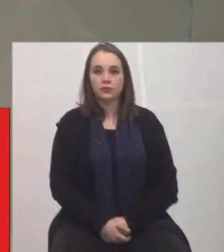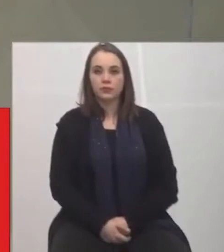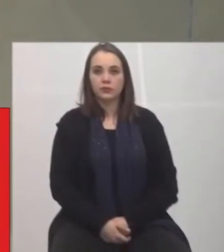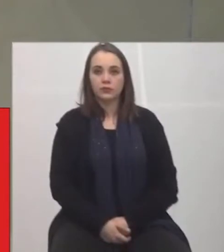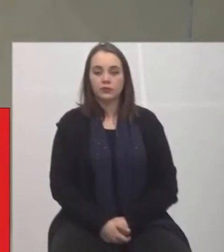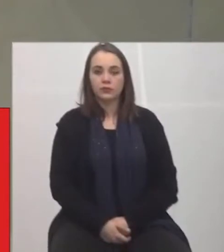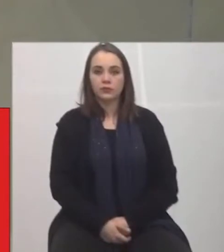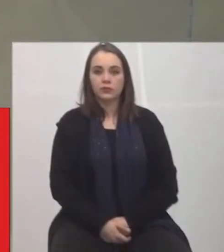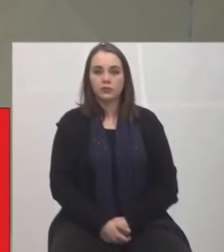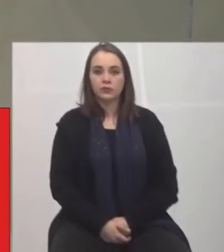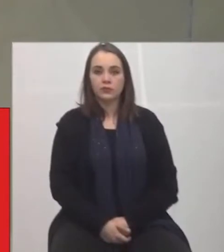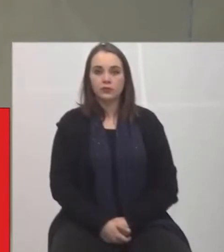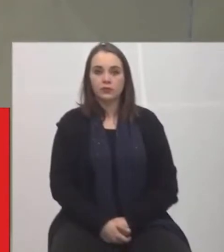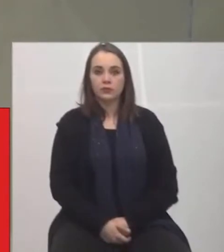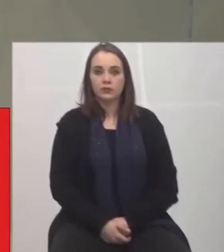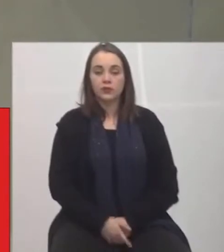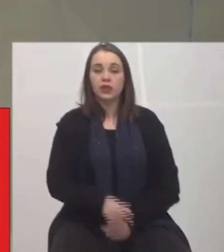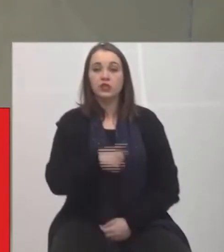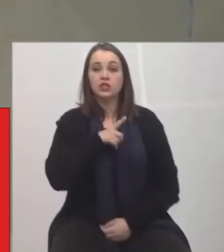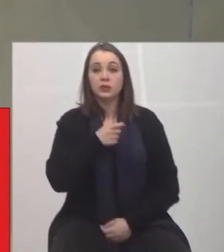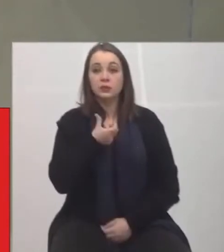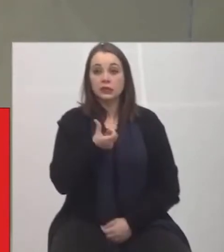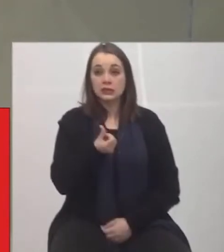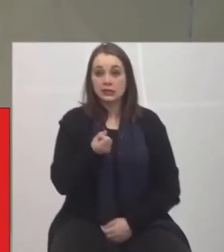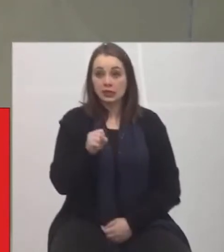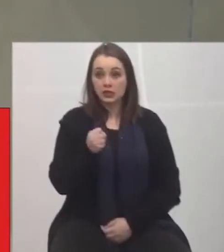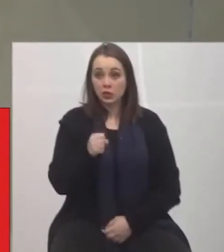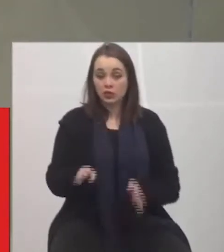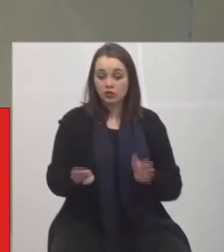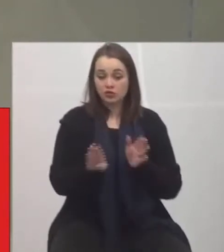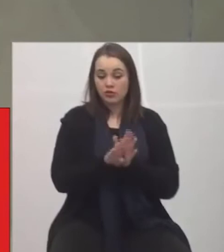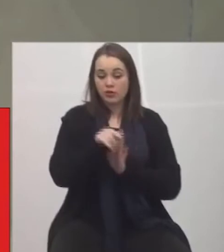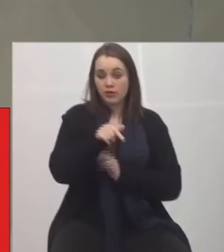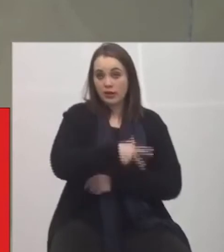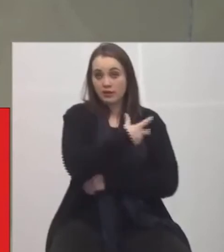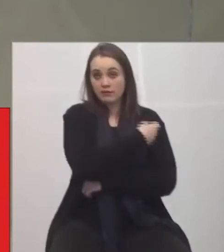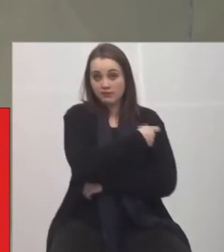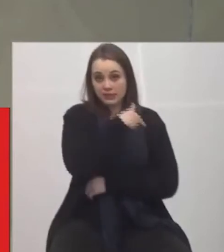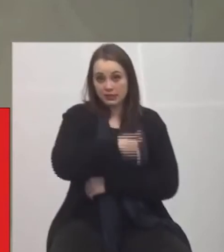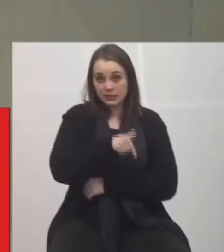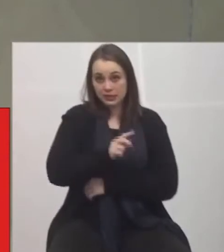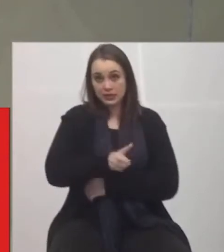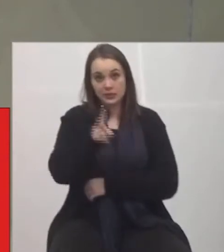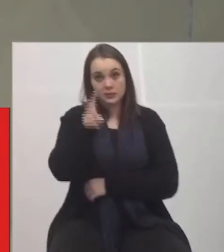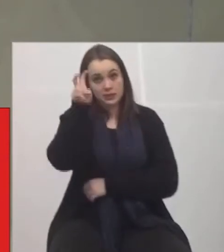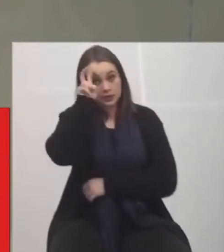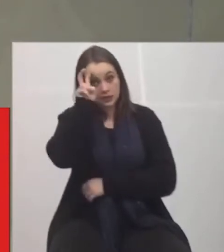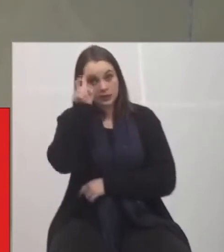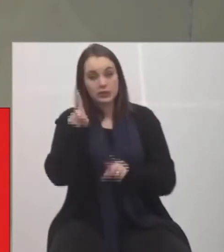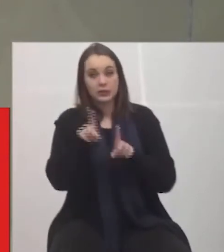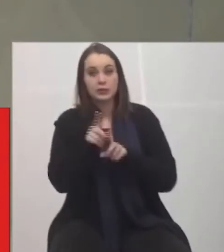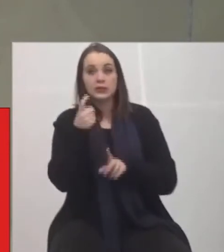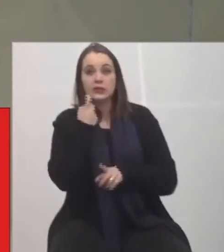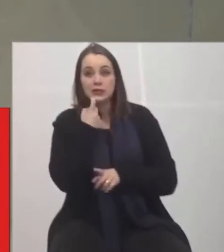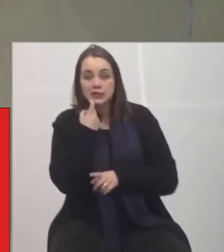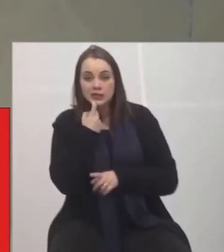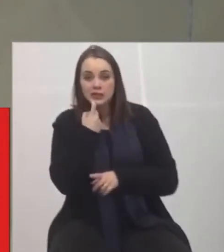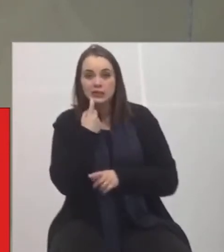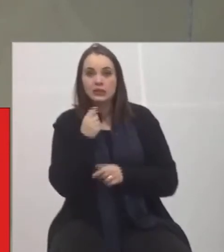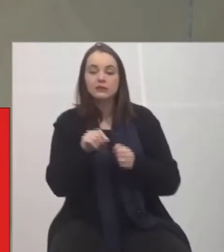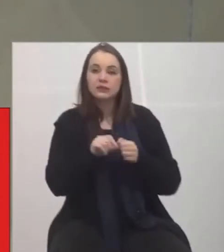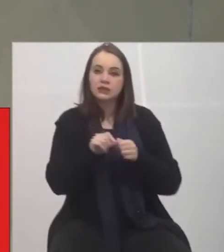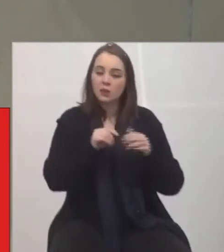ocorreram 68 recebimentos de vacina, geralmente chegavam às quintas e sextas-feiras, fazendo com que